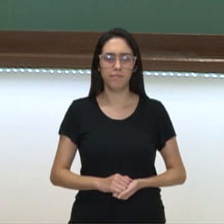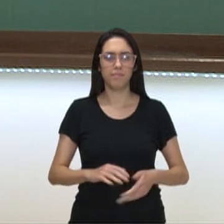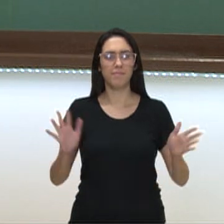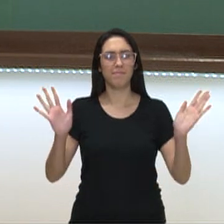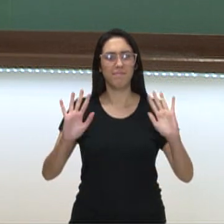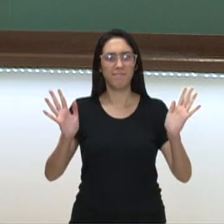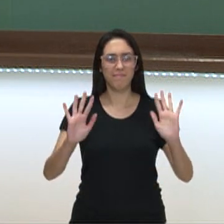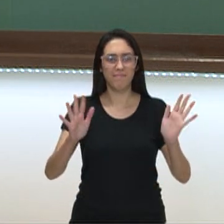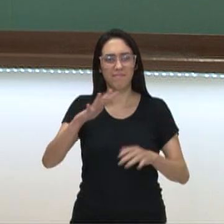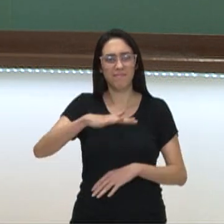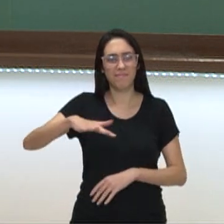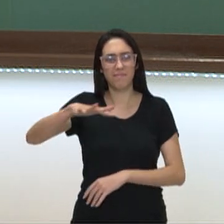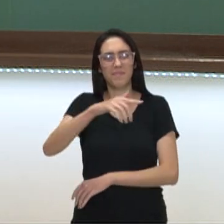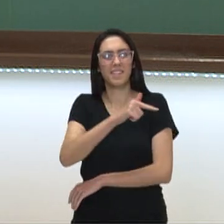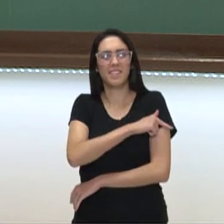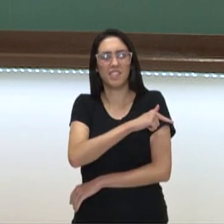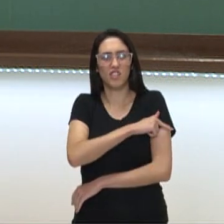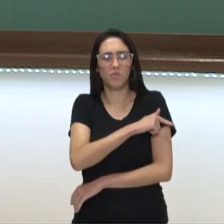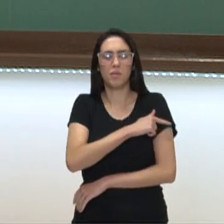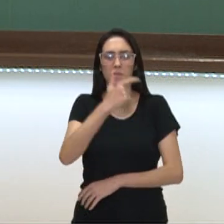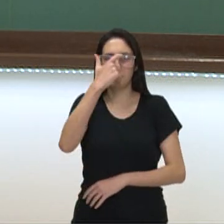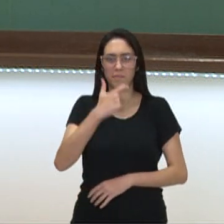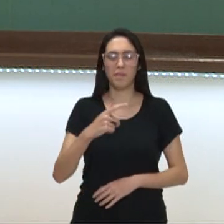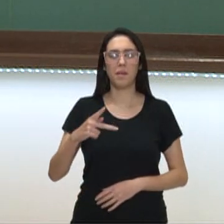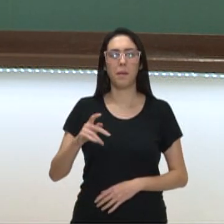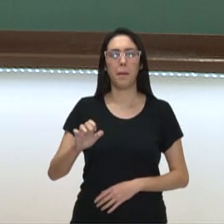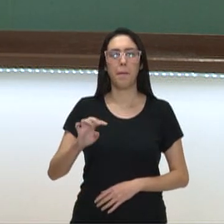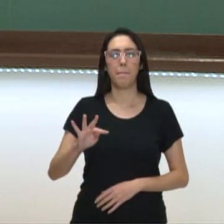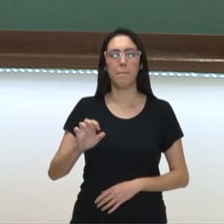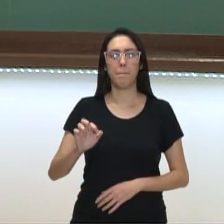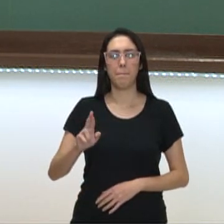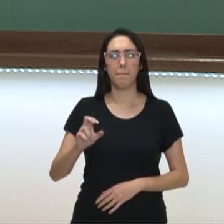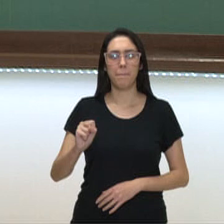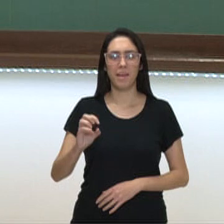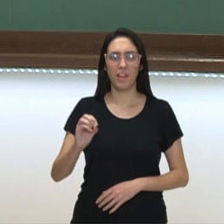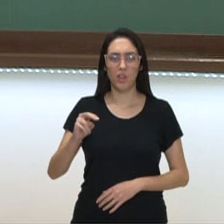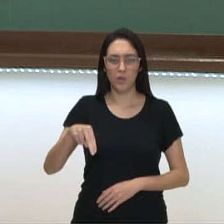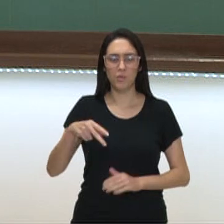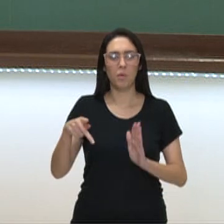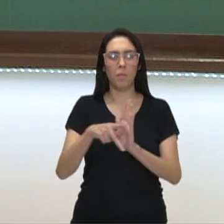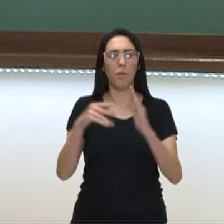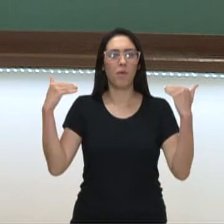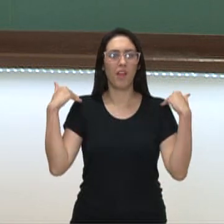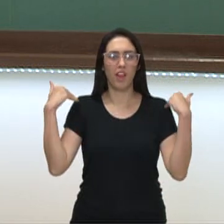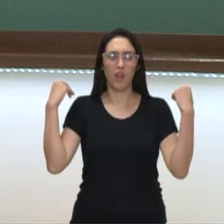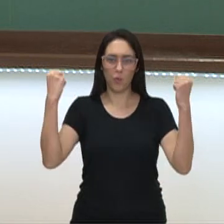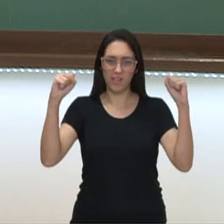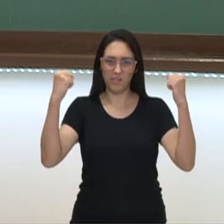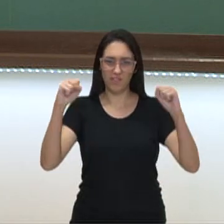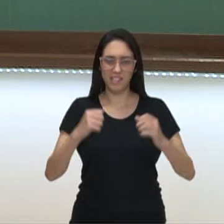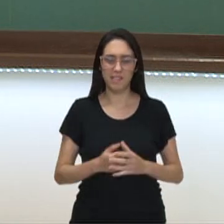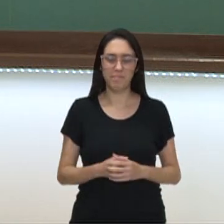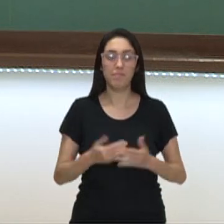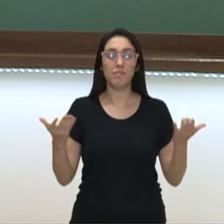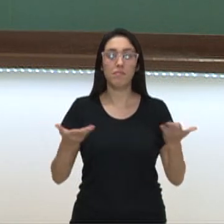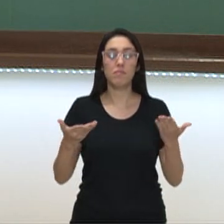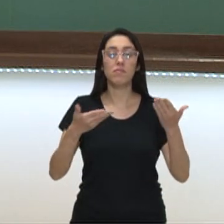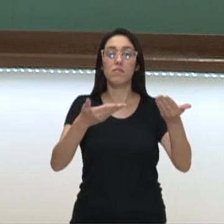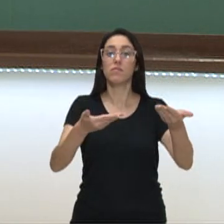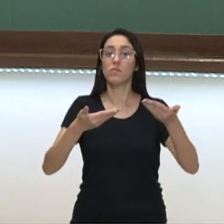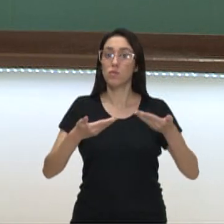Olá, pessoal do 7º ano. Eu sou o professor Peterson, da disciplina de Educação Física, e tenho um convite para